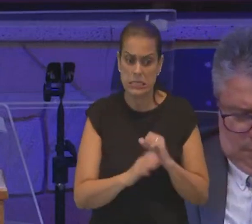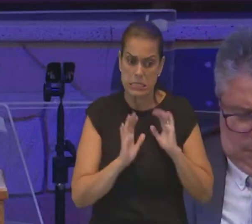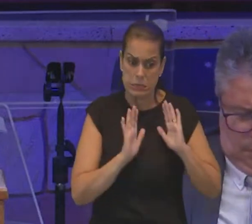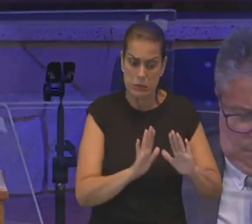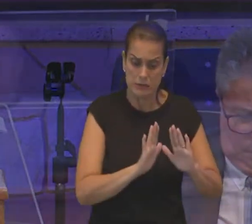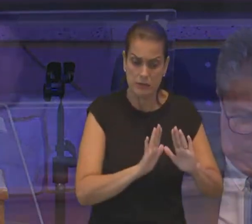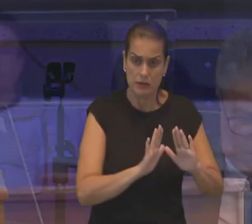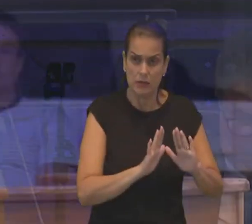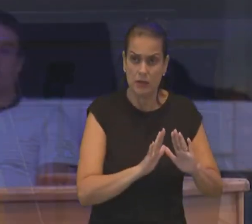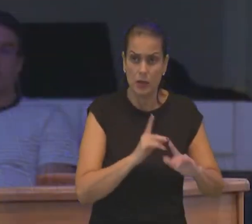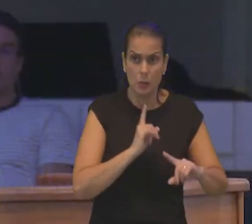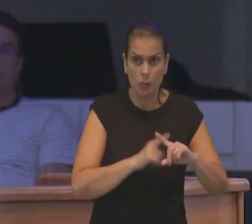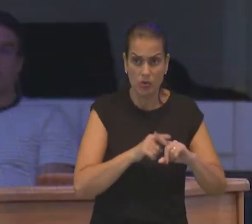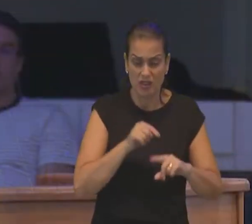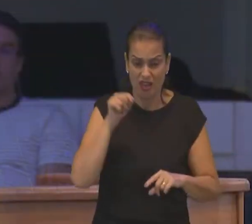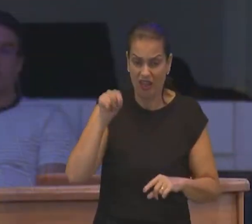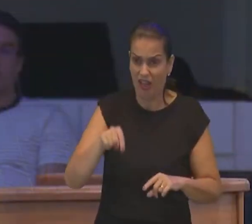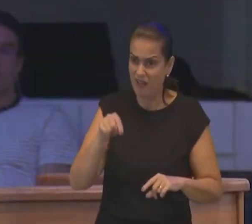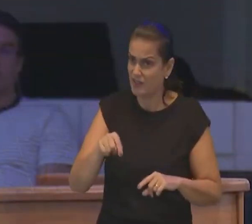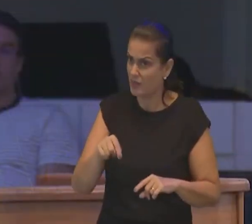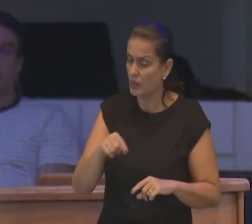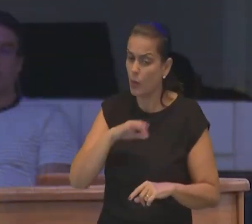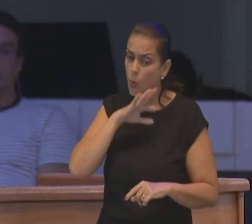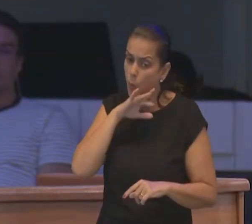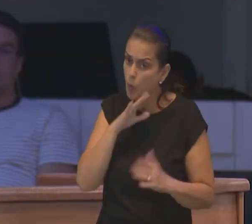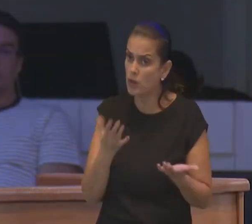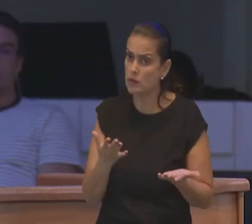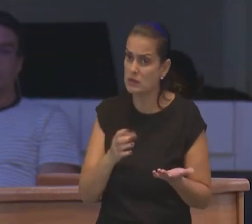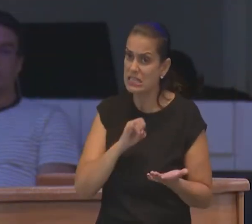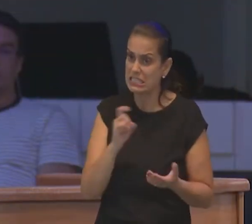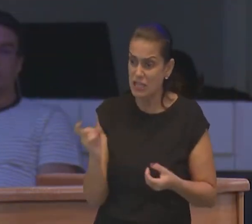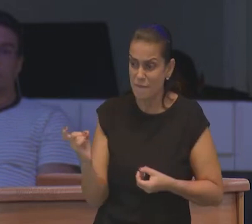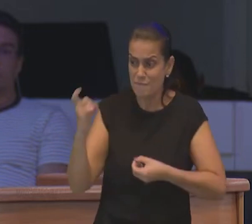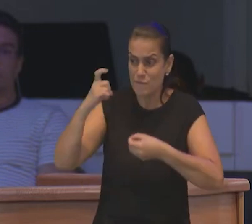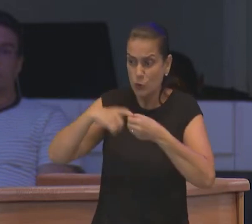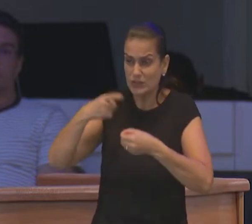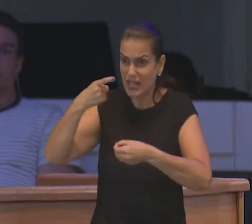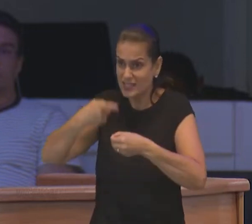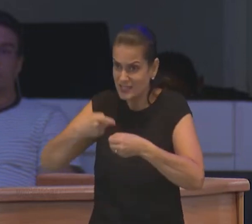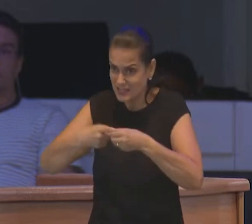aqui para Alexandre está feio. Se